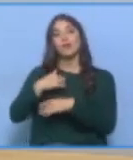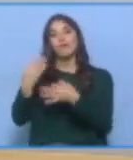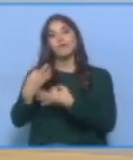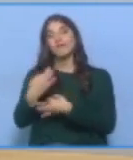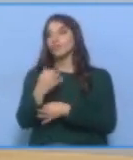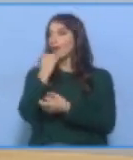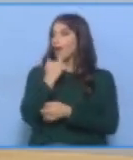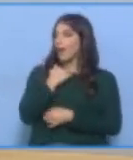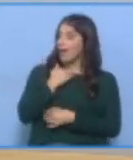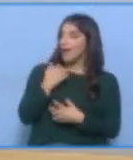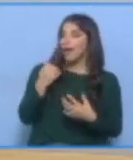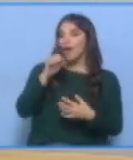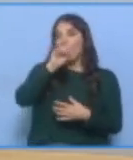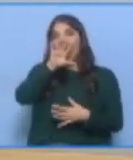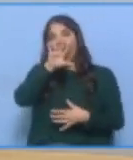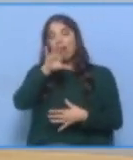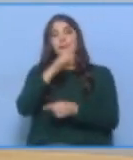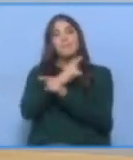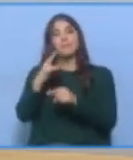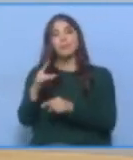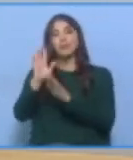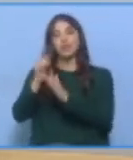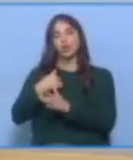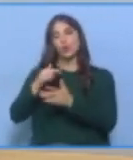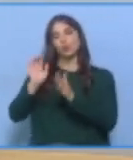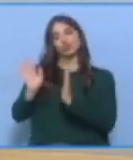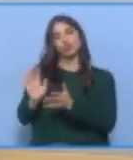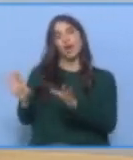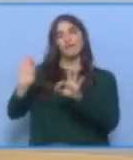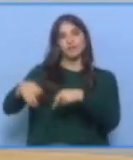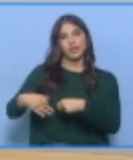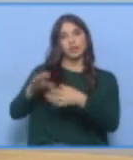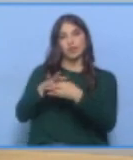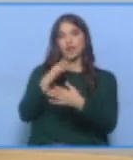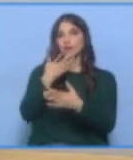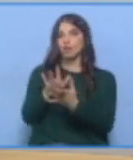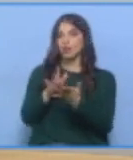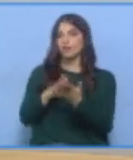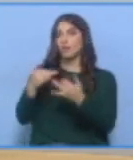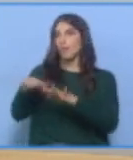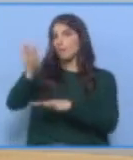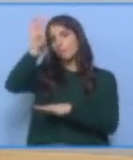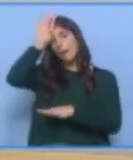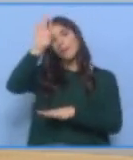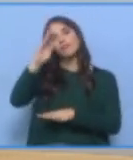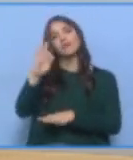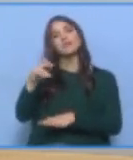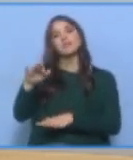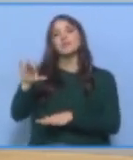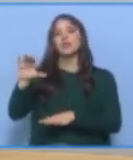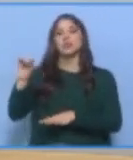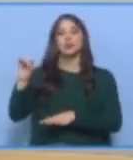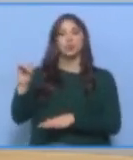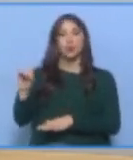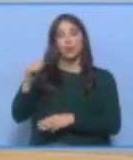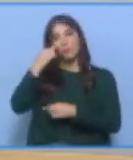que quando já tinha terminado a primeira redação do livro, o Papa Francisco publica a exortação